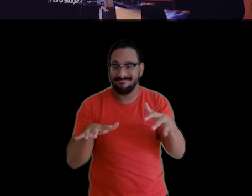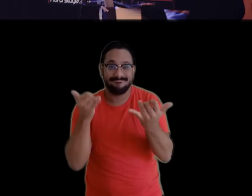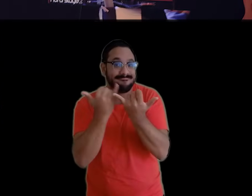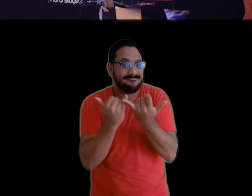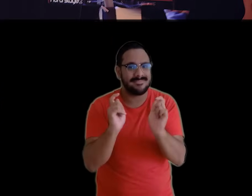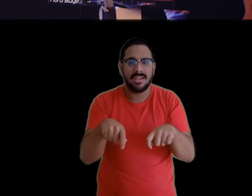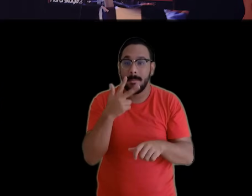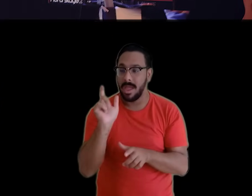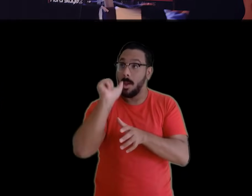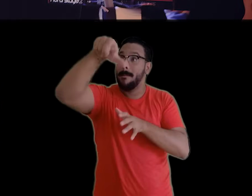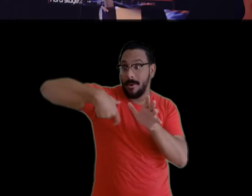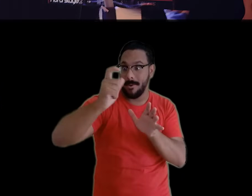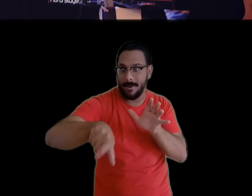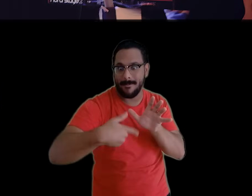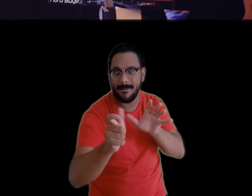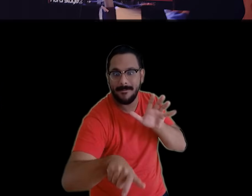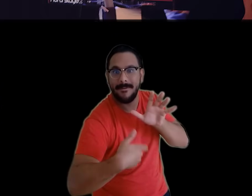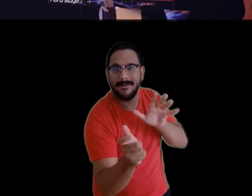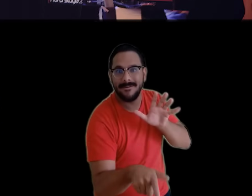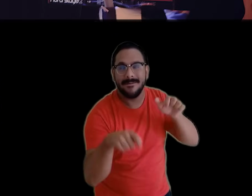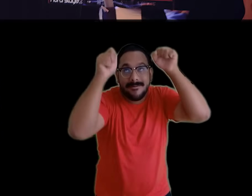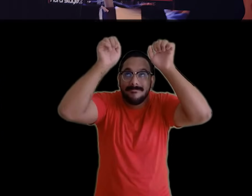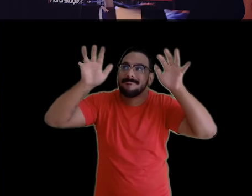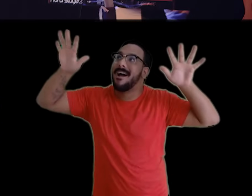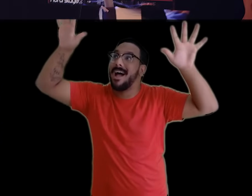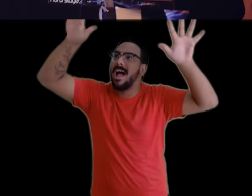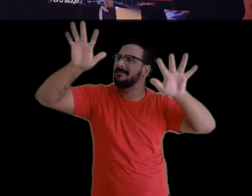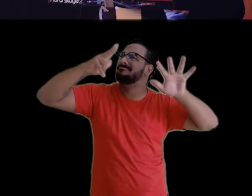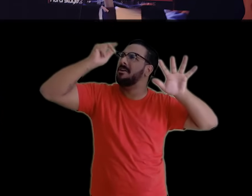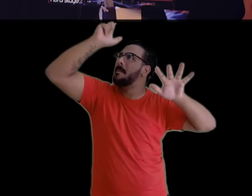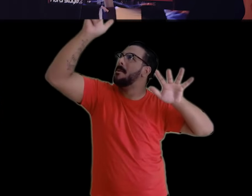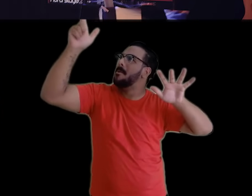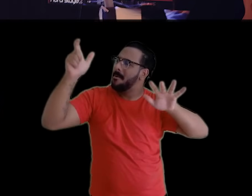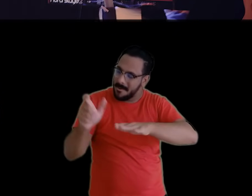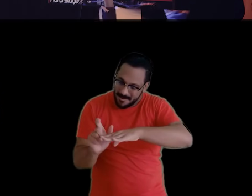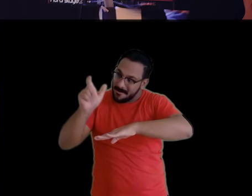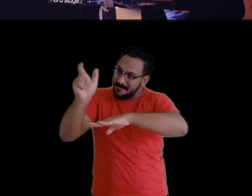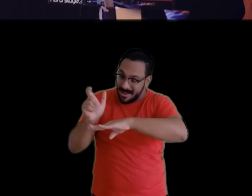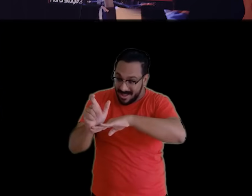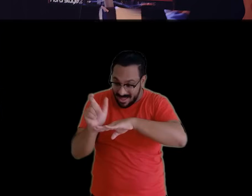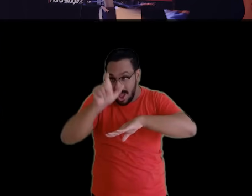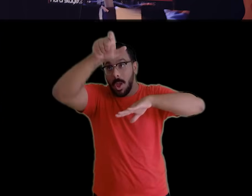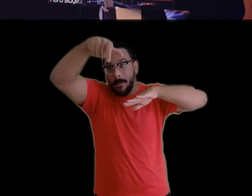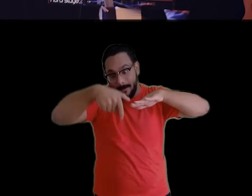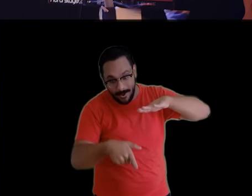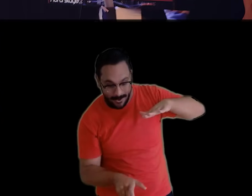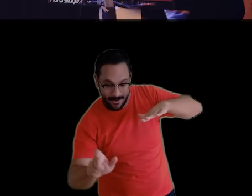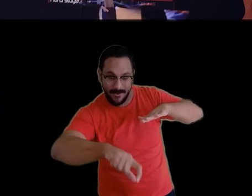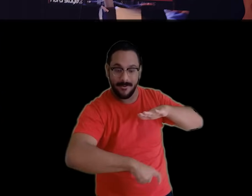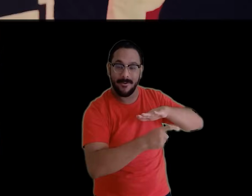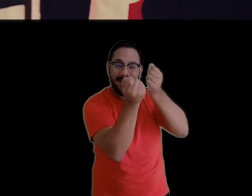se agora desse cambalhotas. E no pensamento pulou no